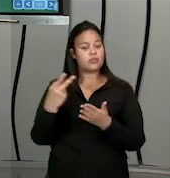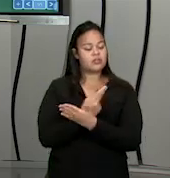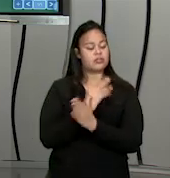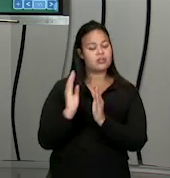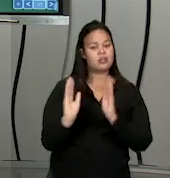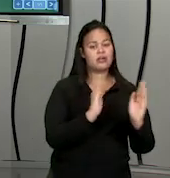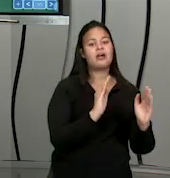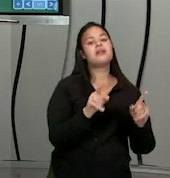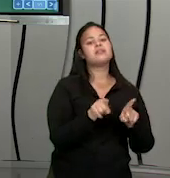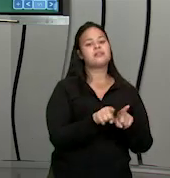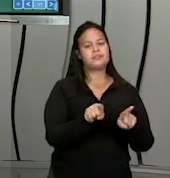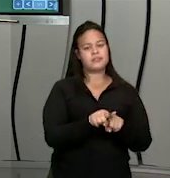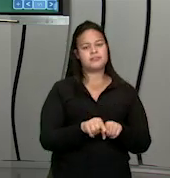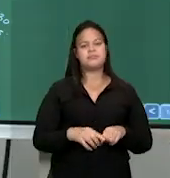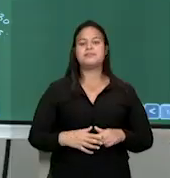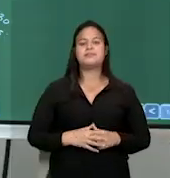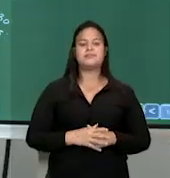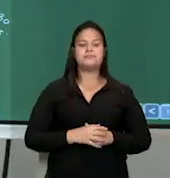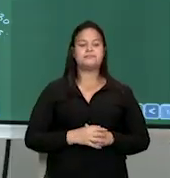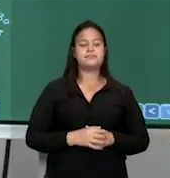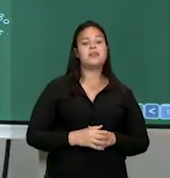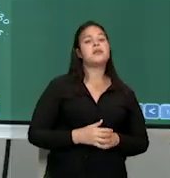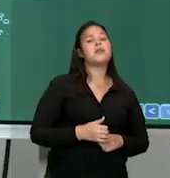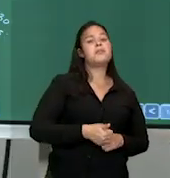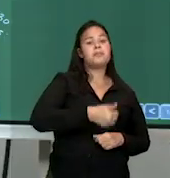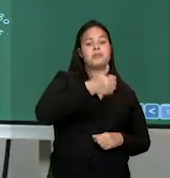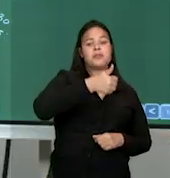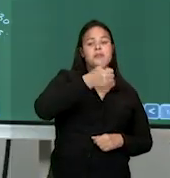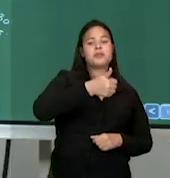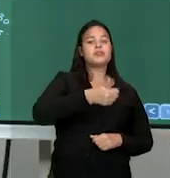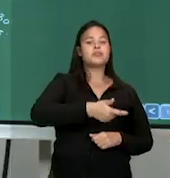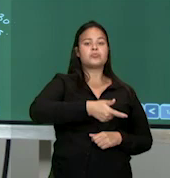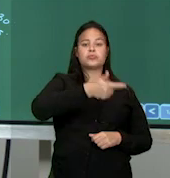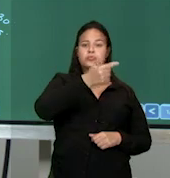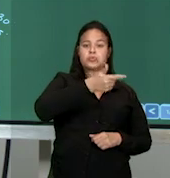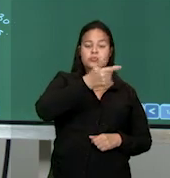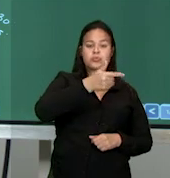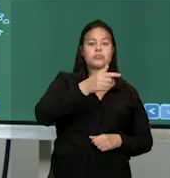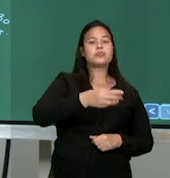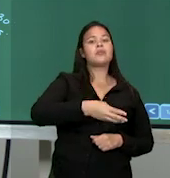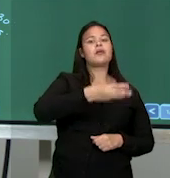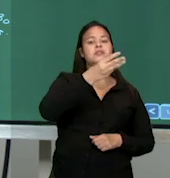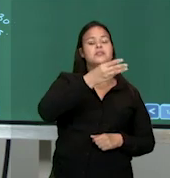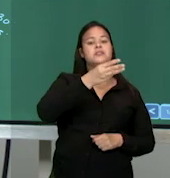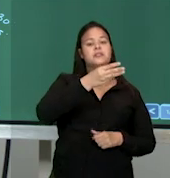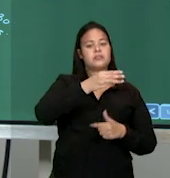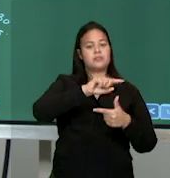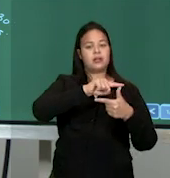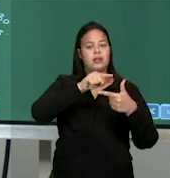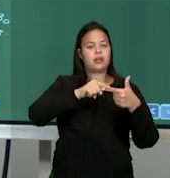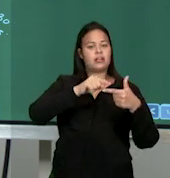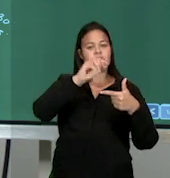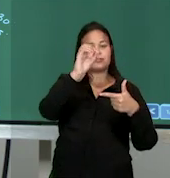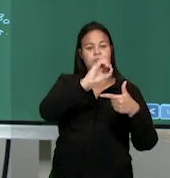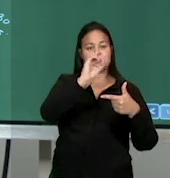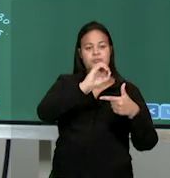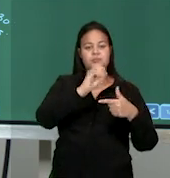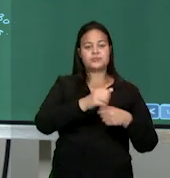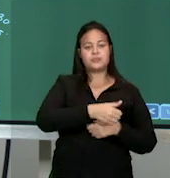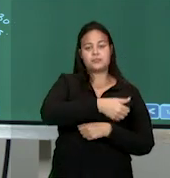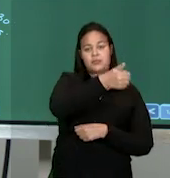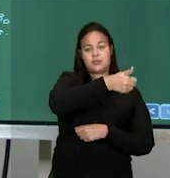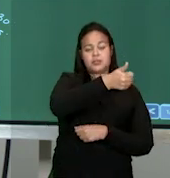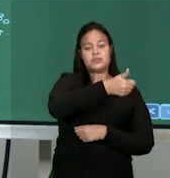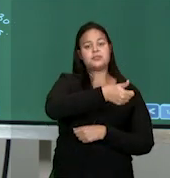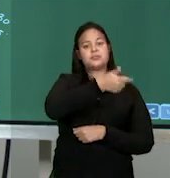cá. Então, tem o primeiro ângulo, o segundo ângulo e o terceiro ângulo. Então, primeiro,